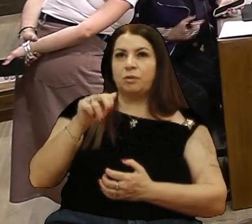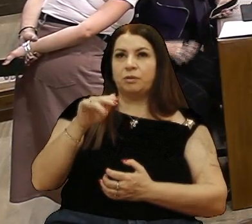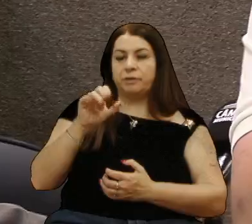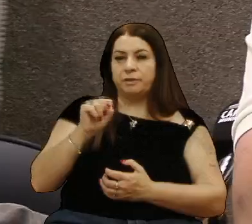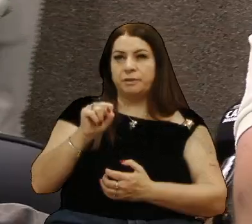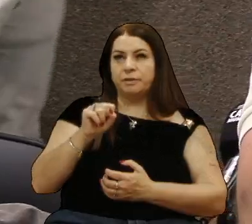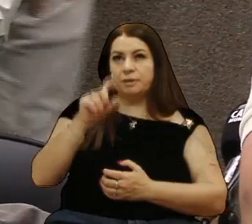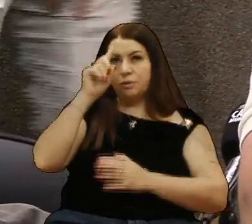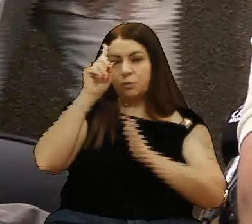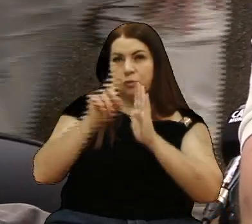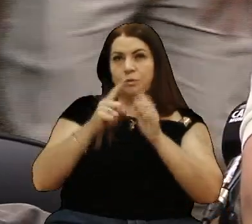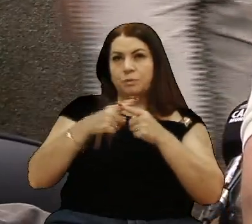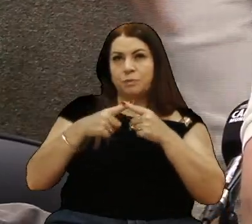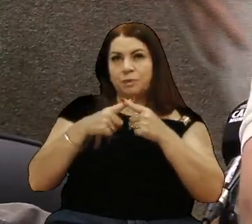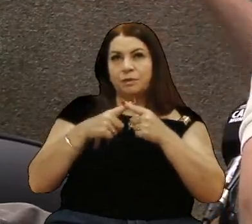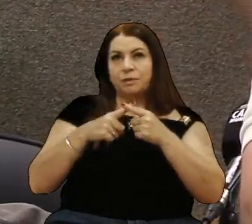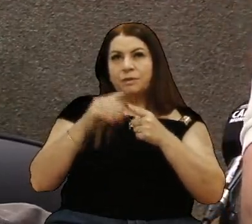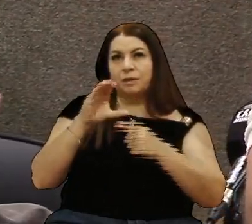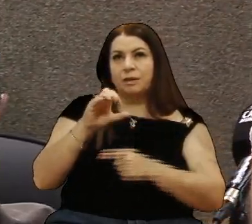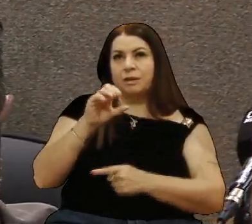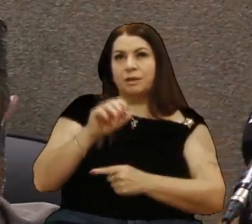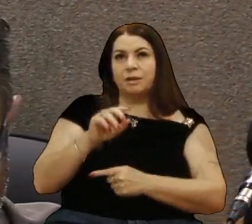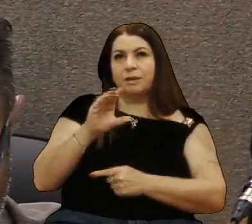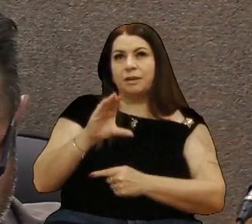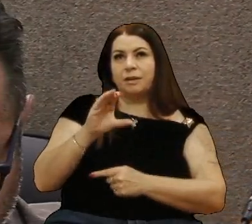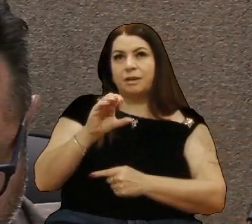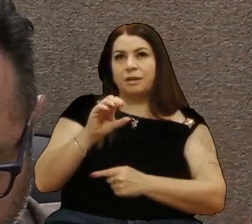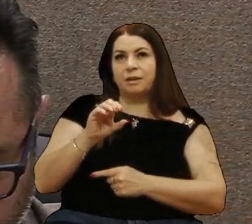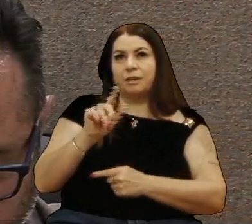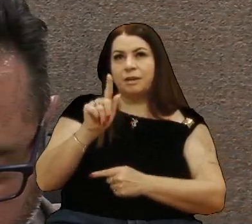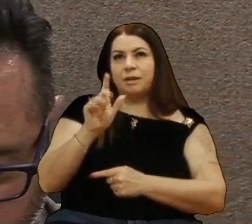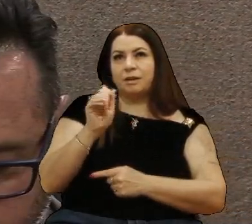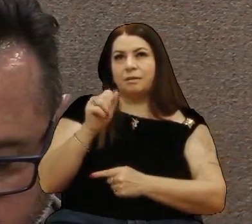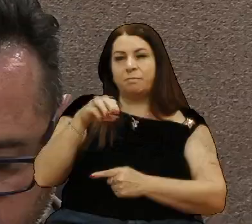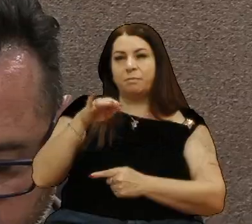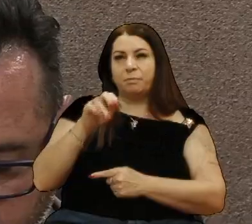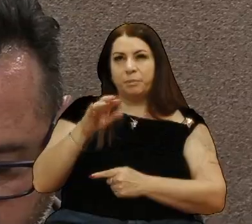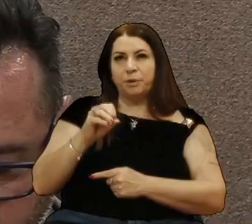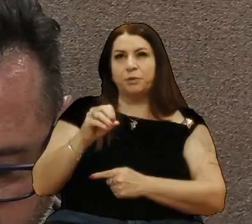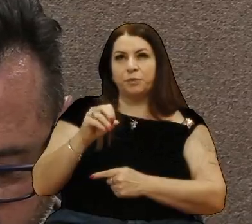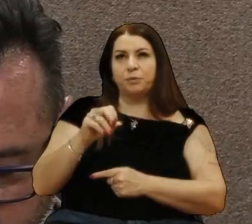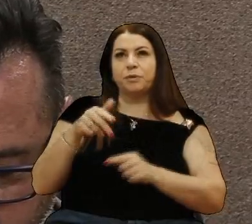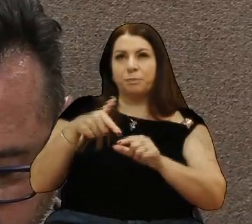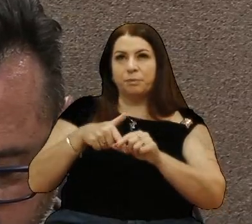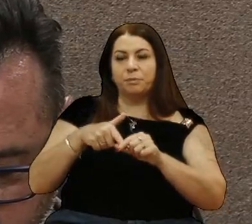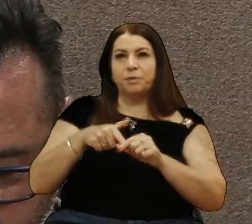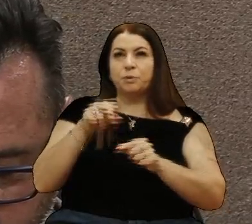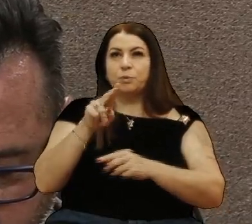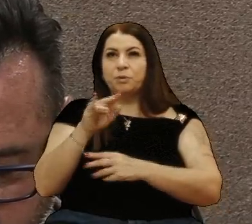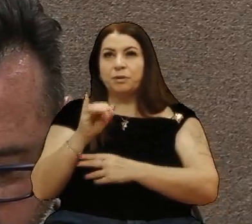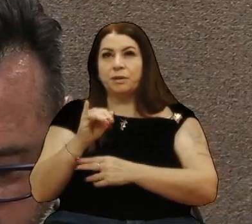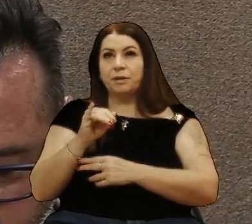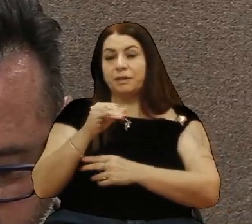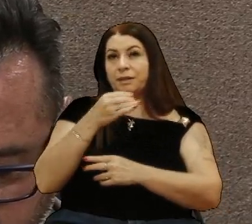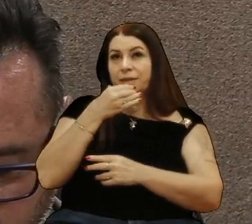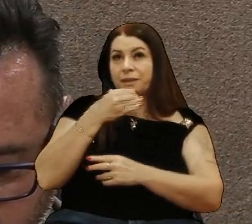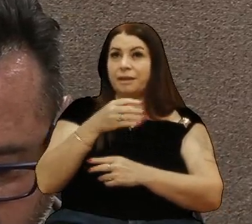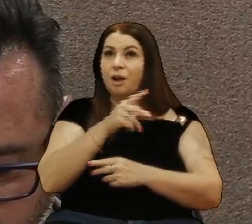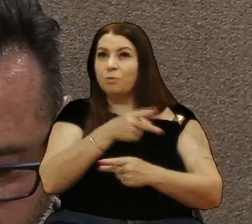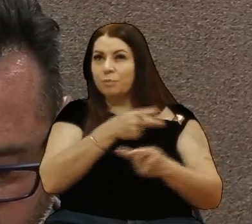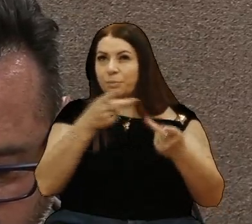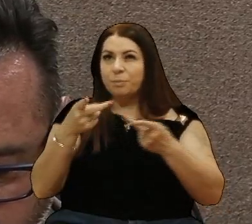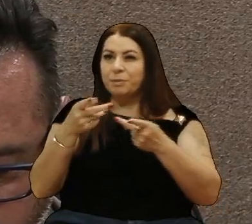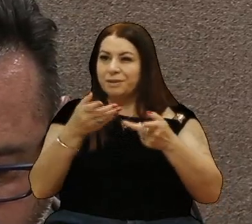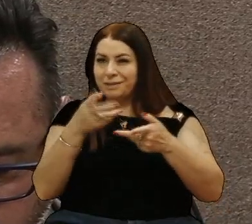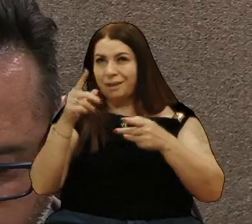proprietário, sócio-proprietário da Rede Gambino de Postos, que depois de um chamado, eu conhecer a UTI neonatal no Hospital Geral, levei ele para